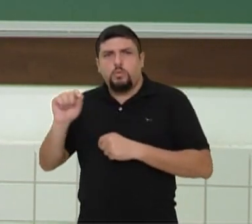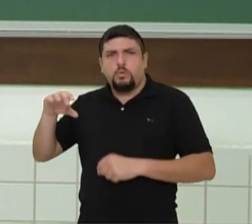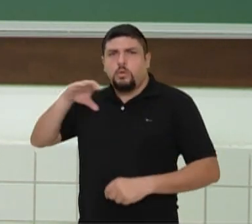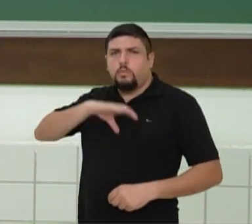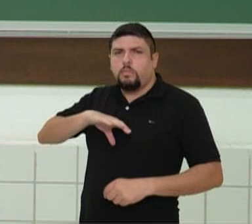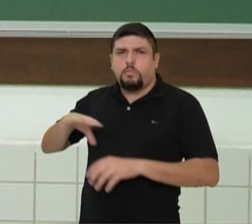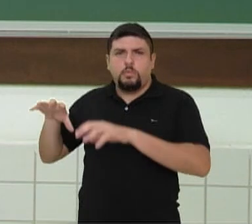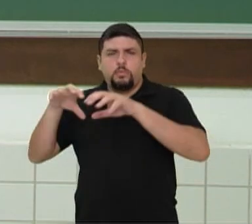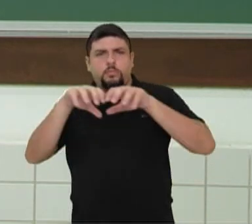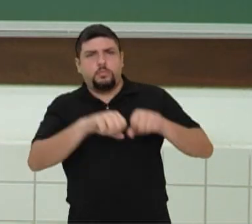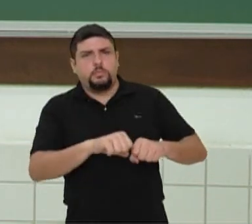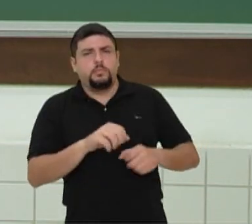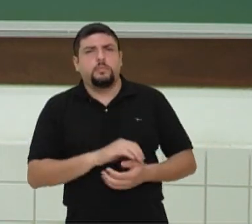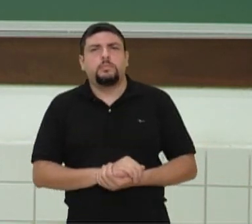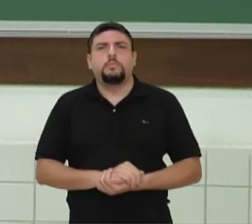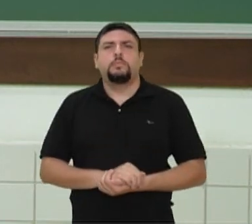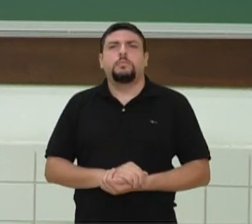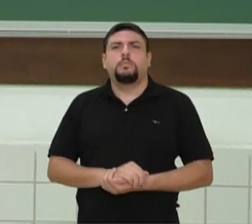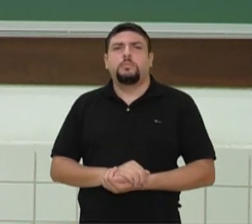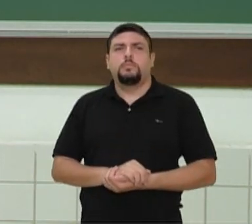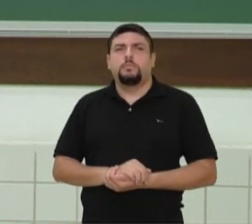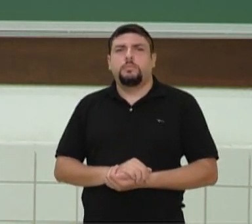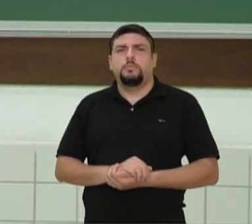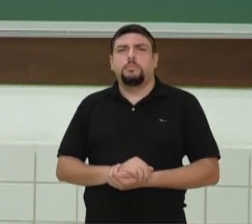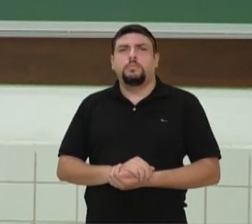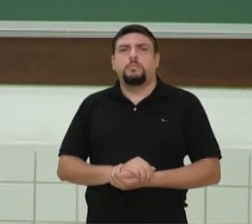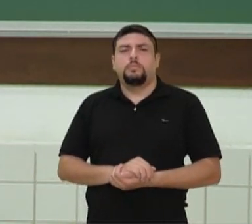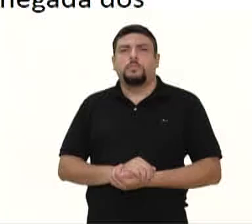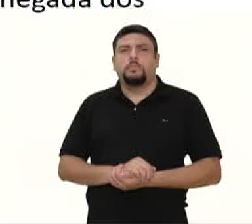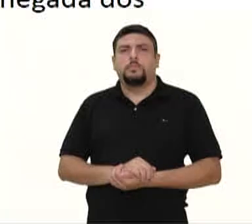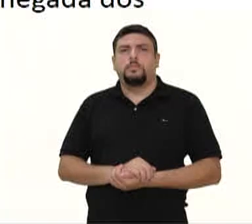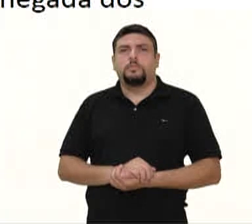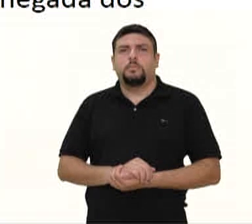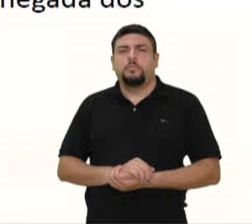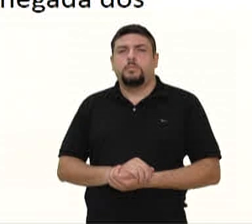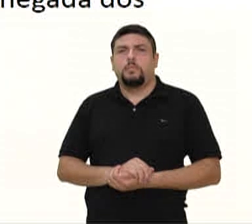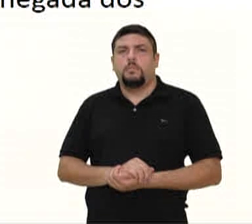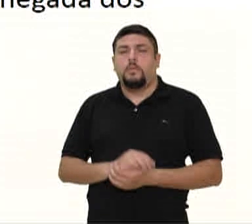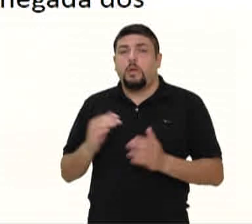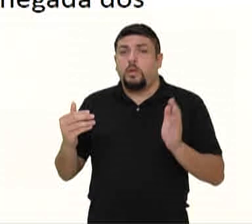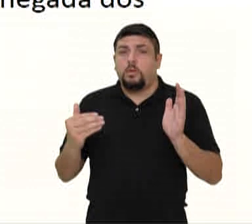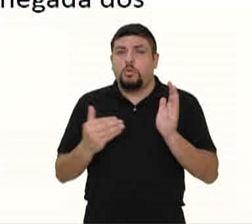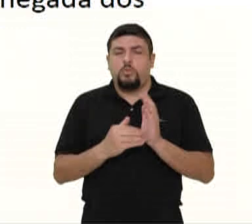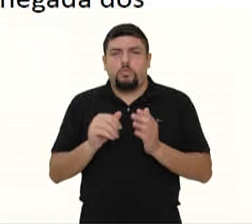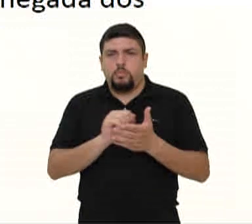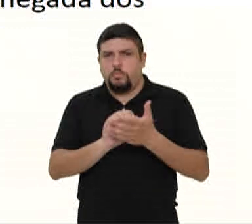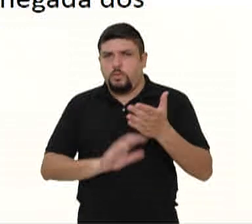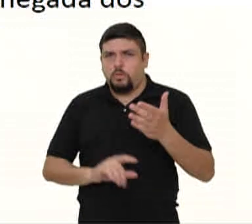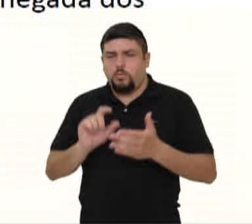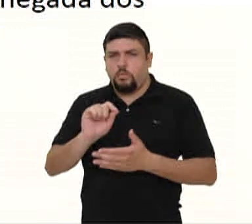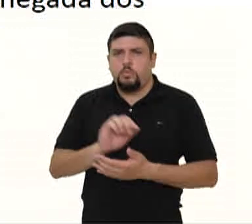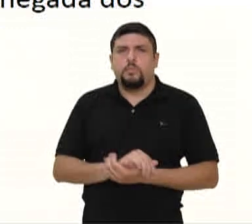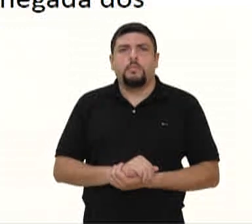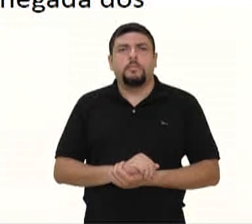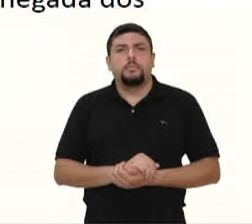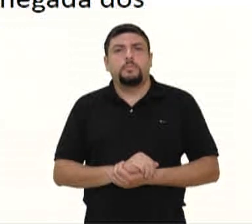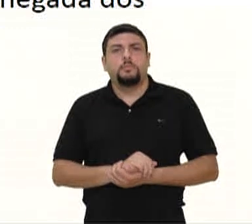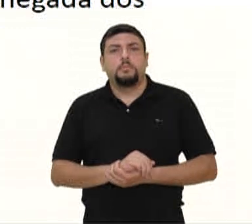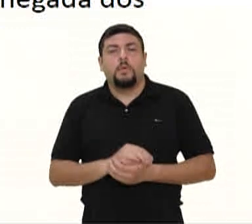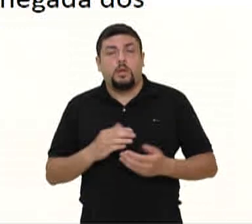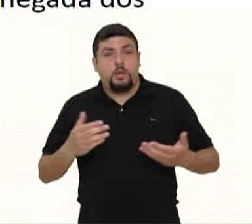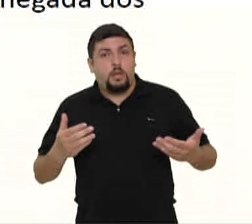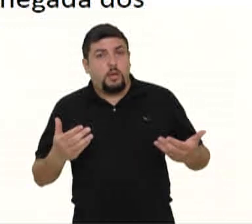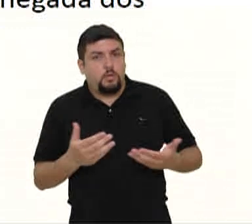bem, essa última atividade nossa, essa segunda atividade de Enem, diz o seguinte: tratava-se agora de